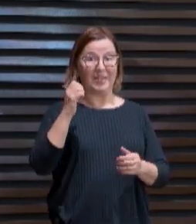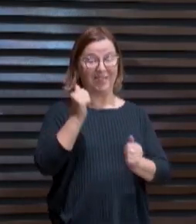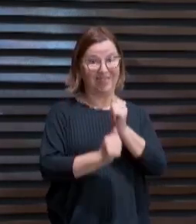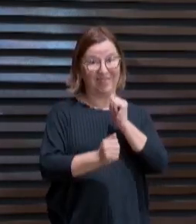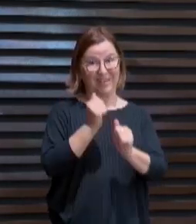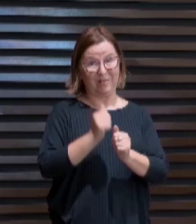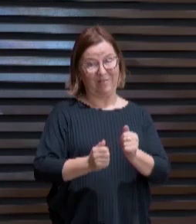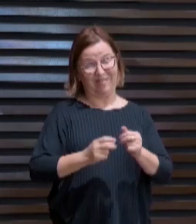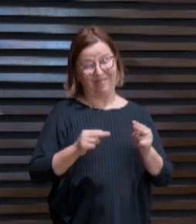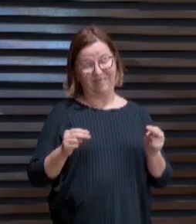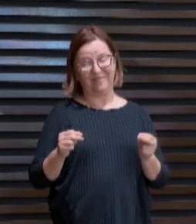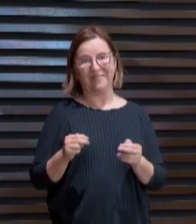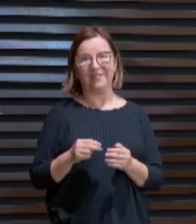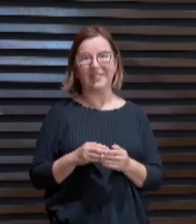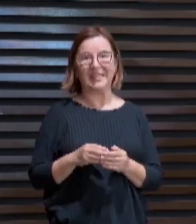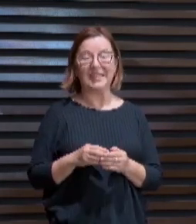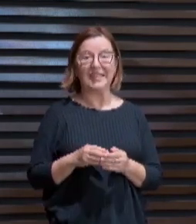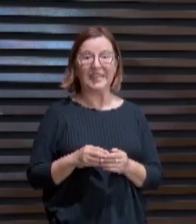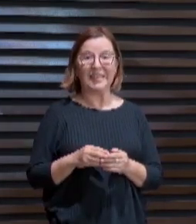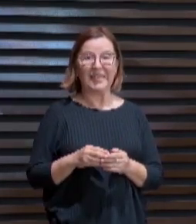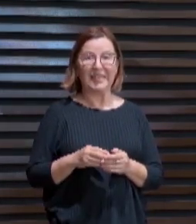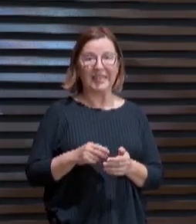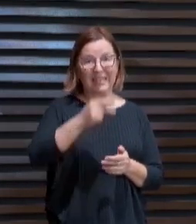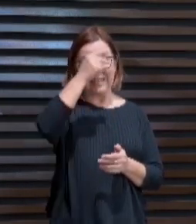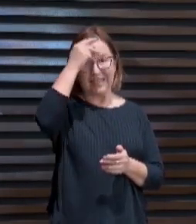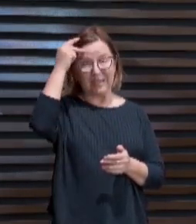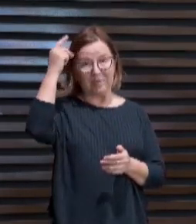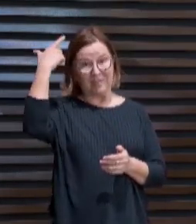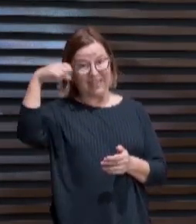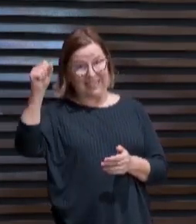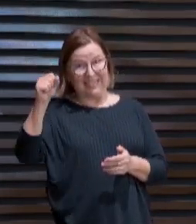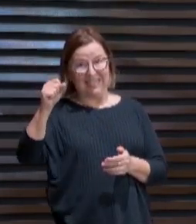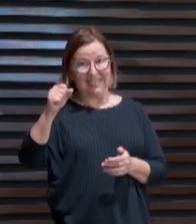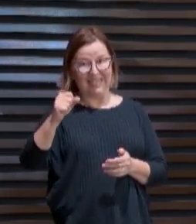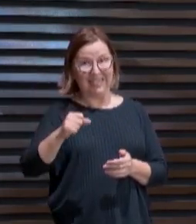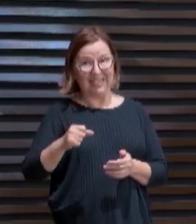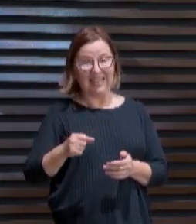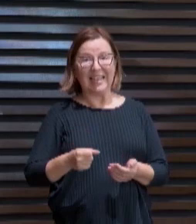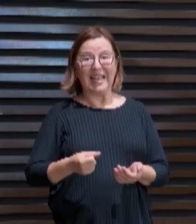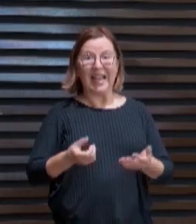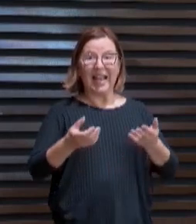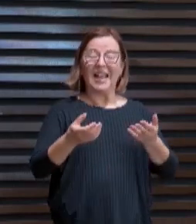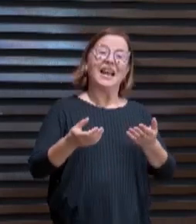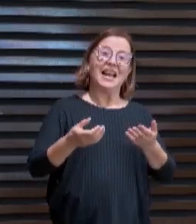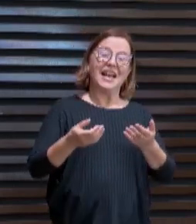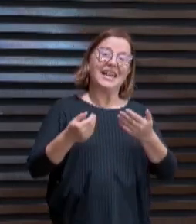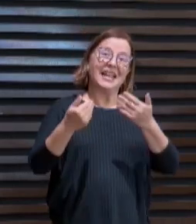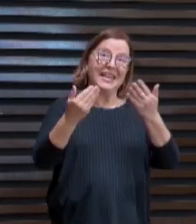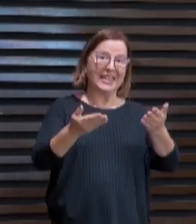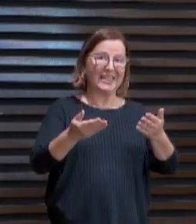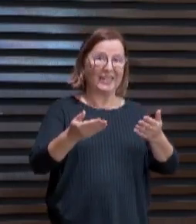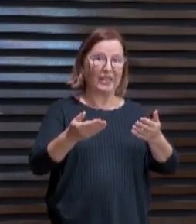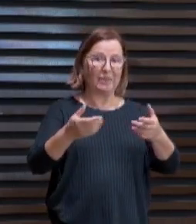eram premiados com uma coroa de louros. Fora de Atenas, a segunda cidade que mais havia esses